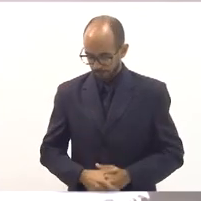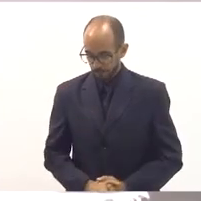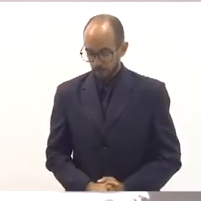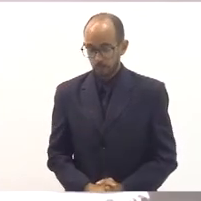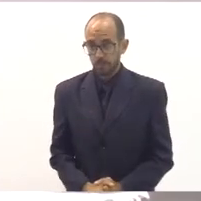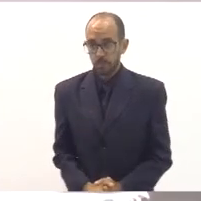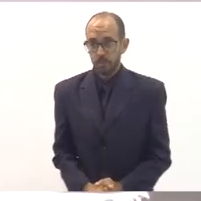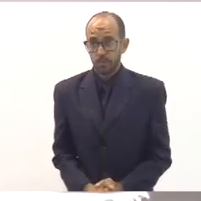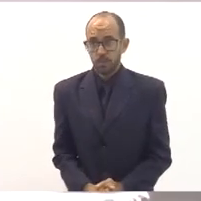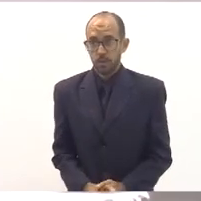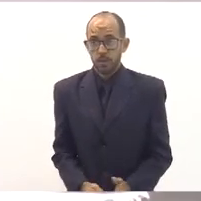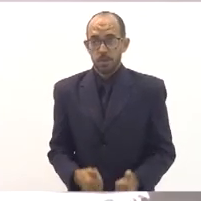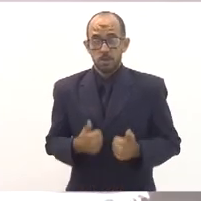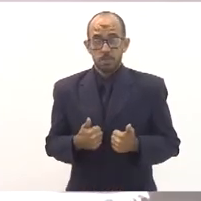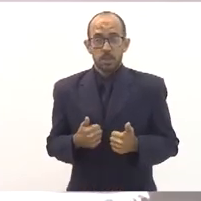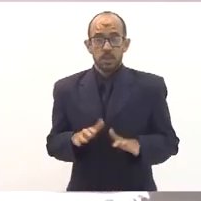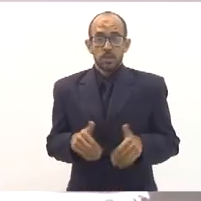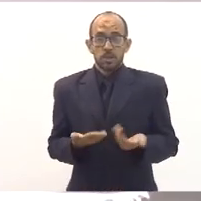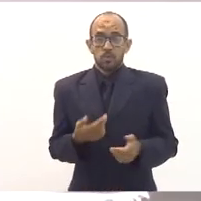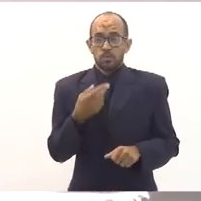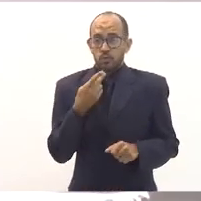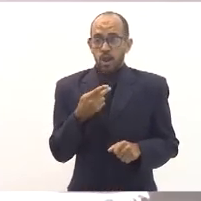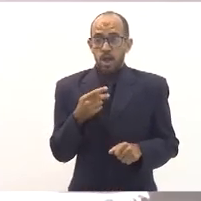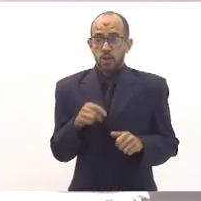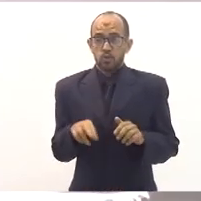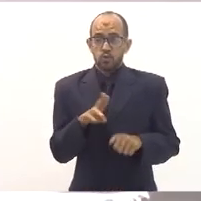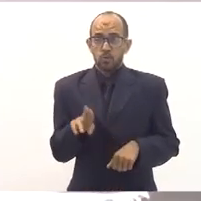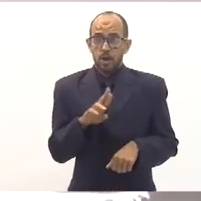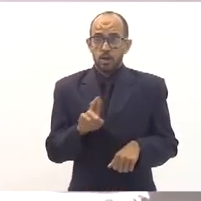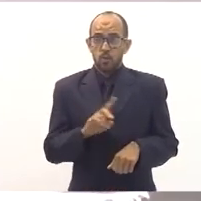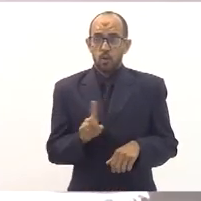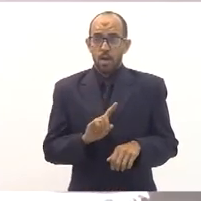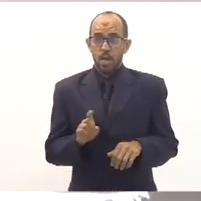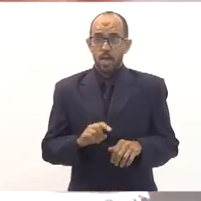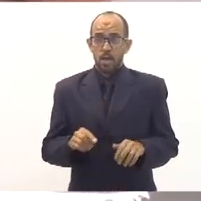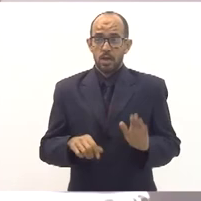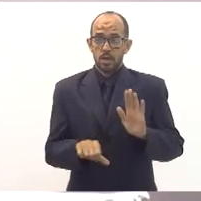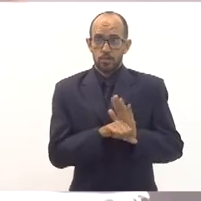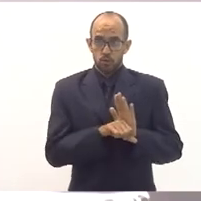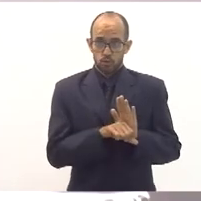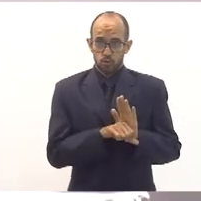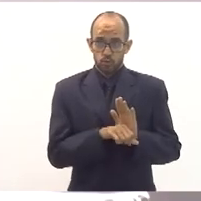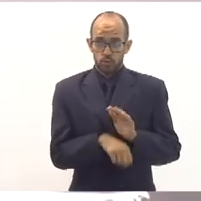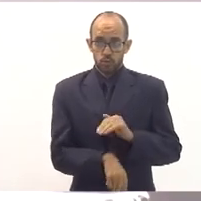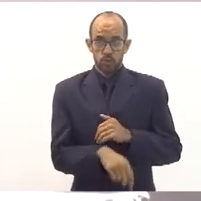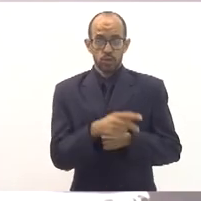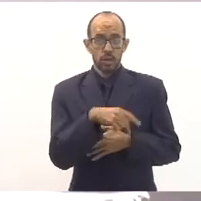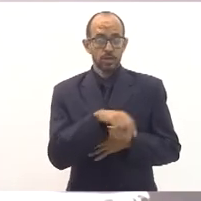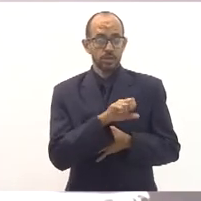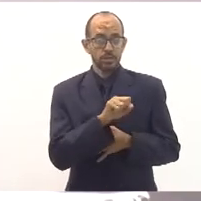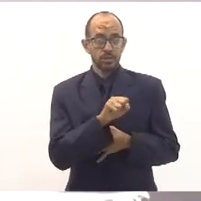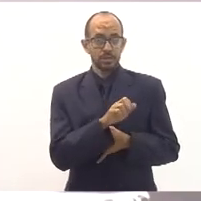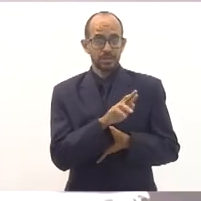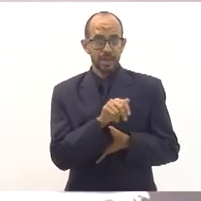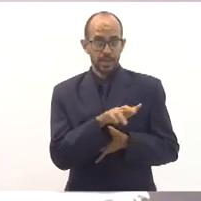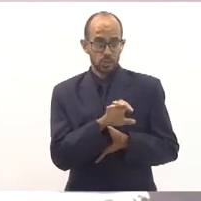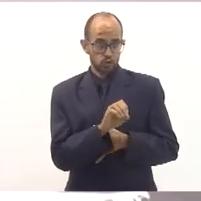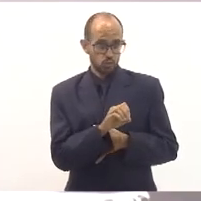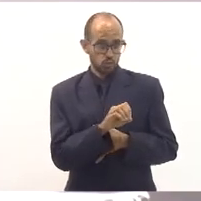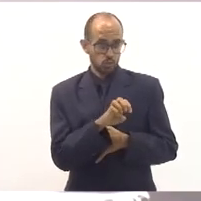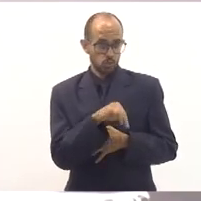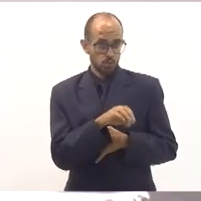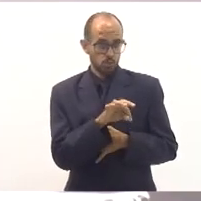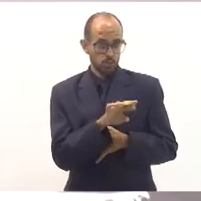tipo falar de usuário não é criminoso nós estamos aqui com planta na mente Sérgio Monteiro É um prazer aqui